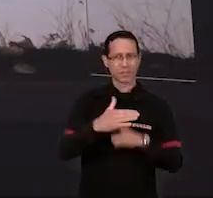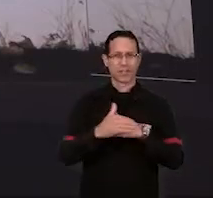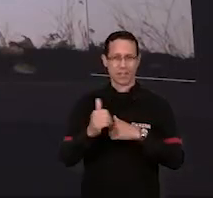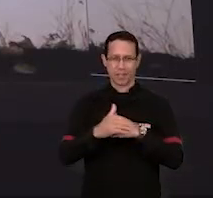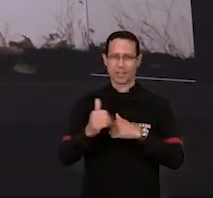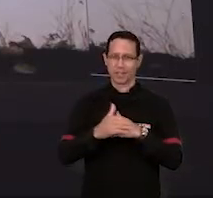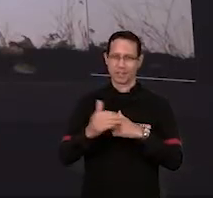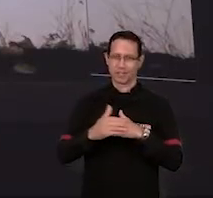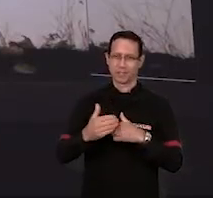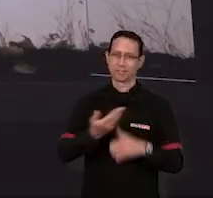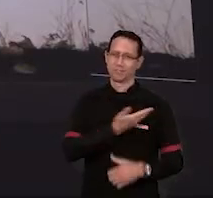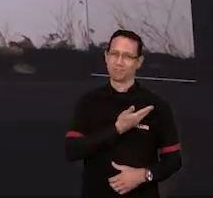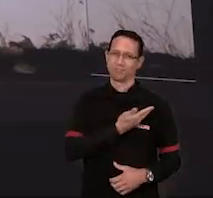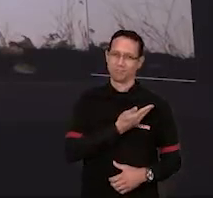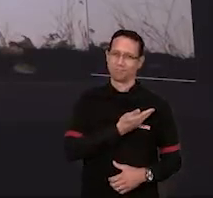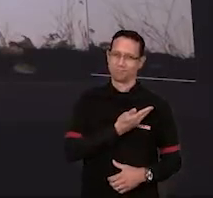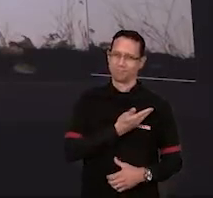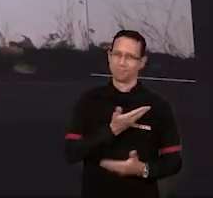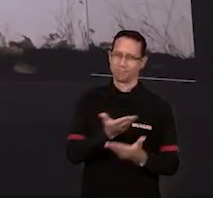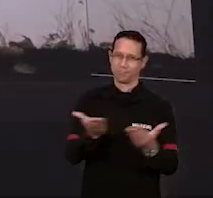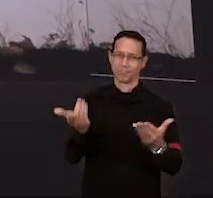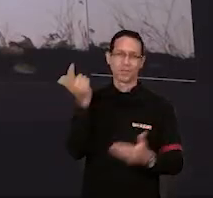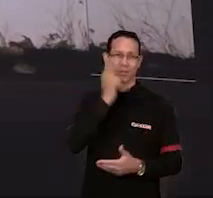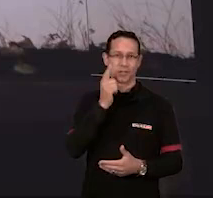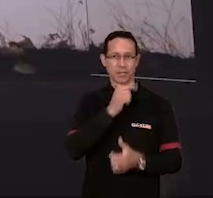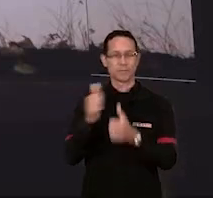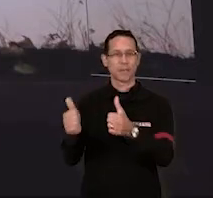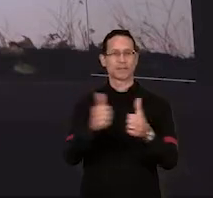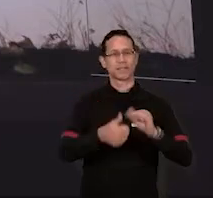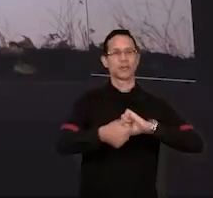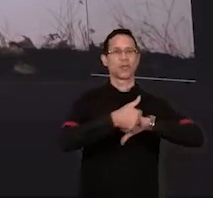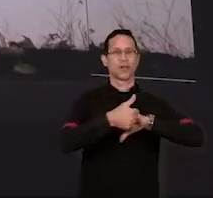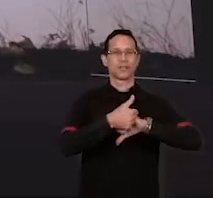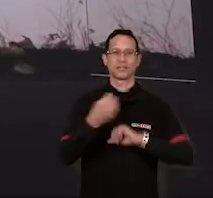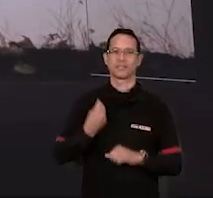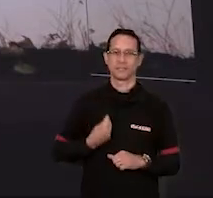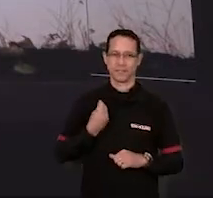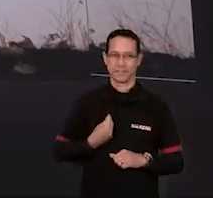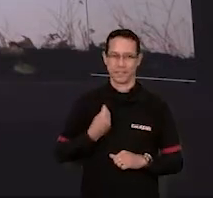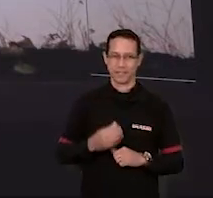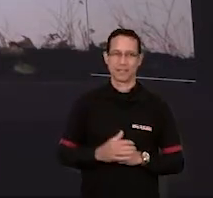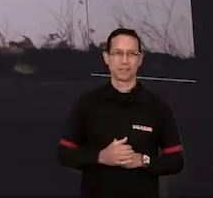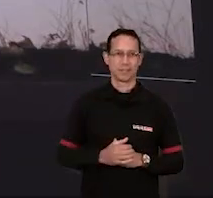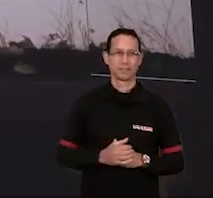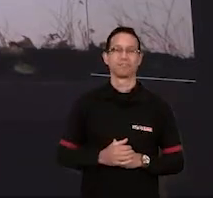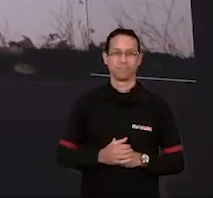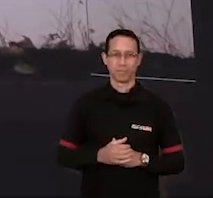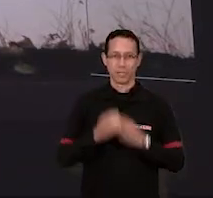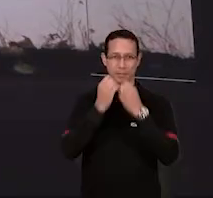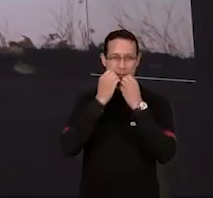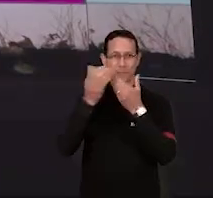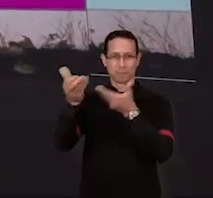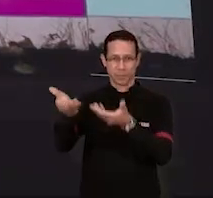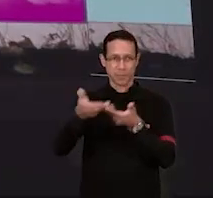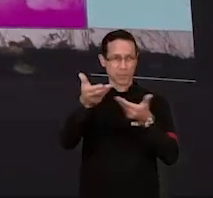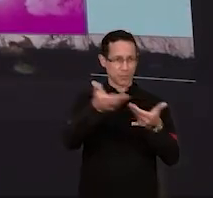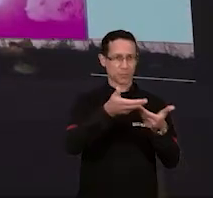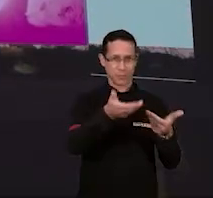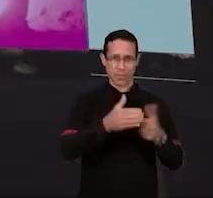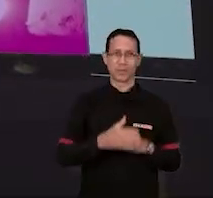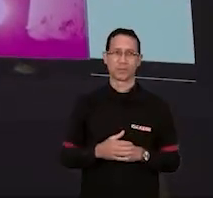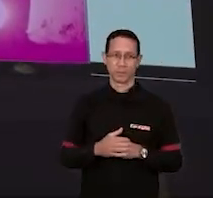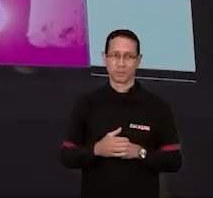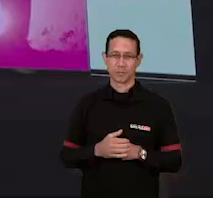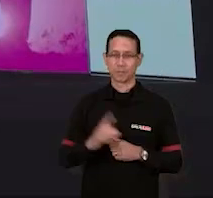nossos queridos amiguinhos, levando a eles bem-estar e qualidade de vida. Sejam muito bem-vindos